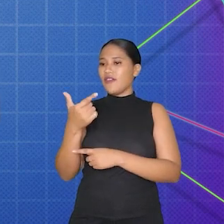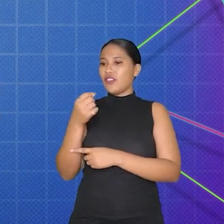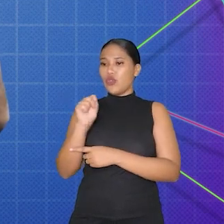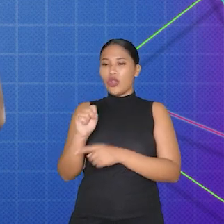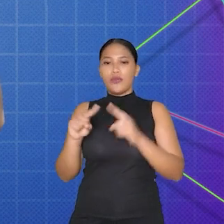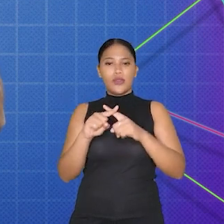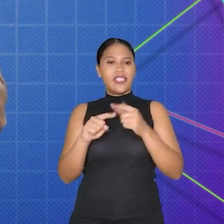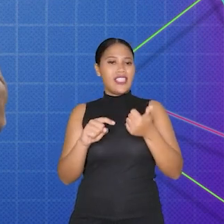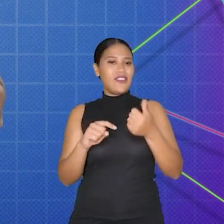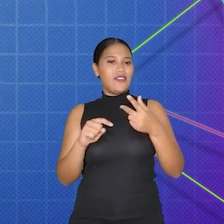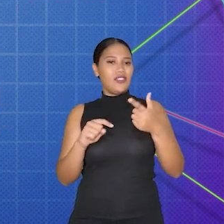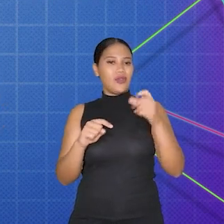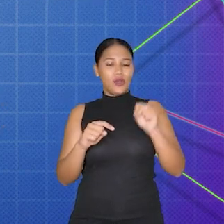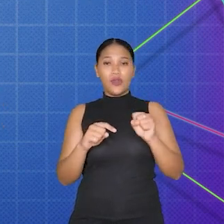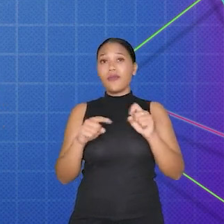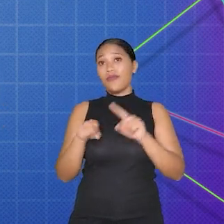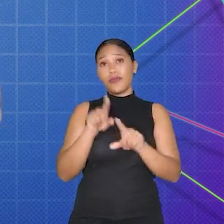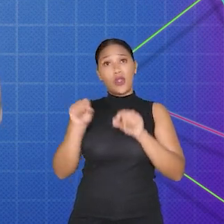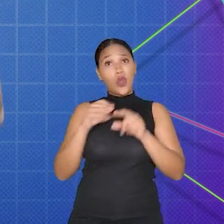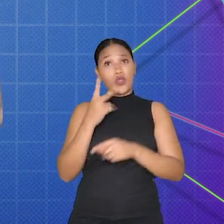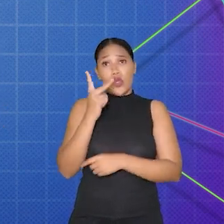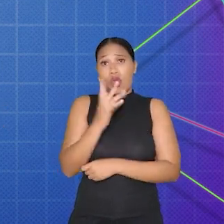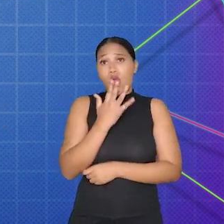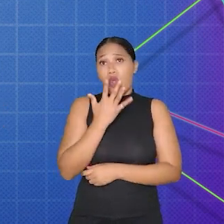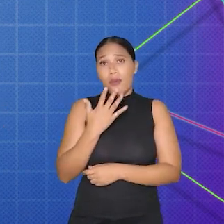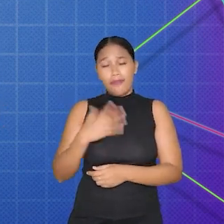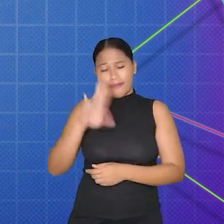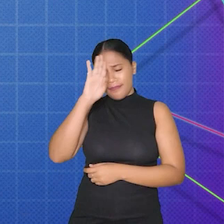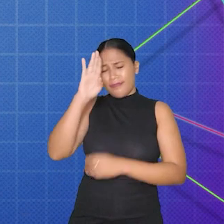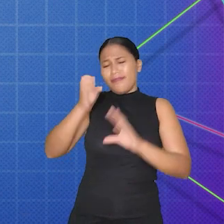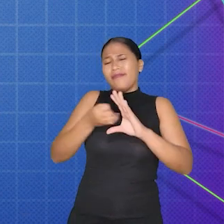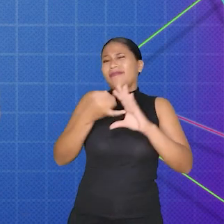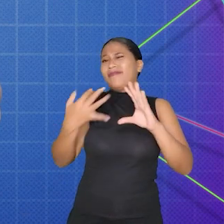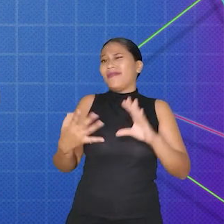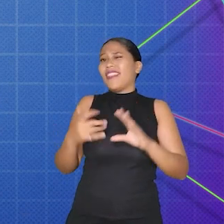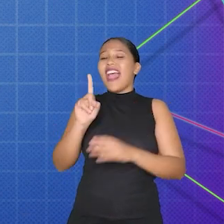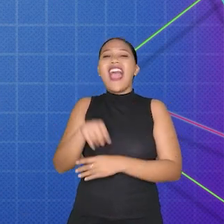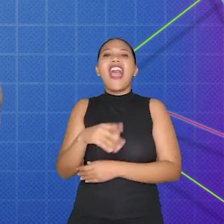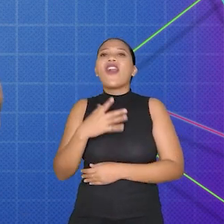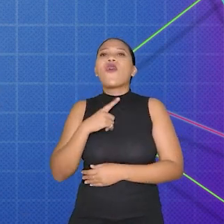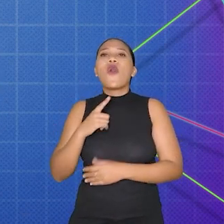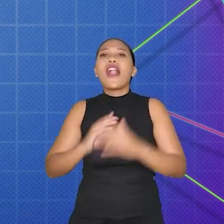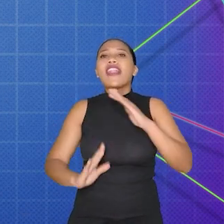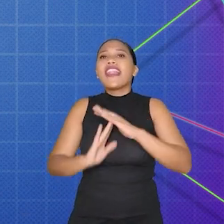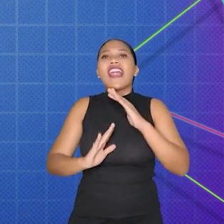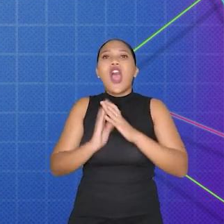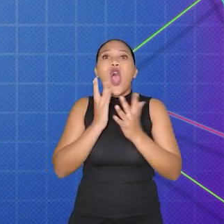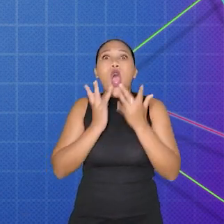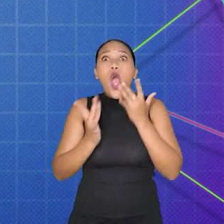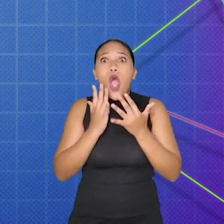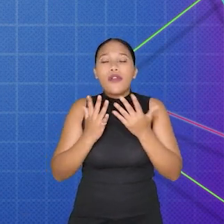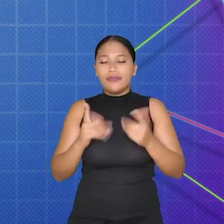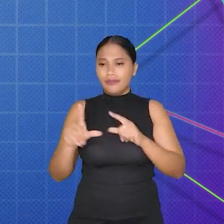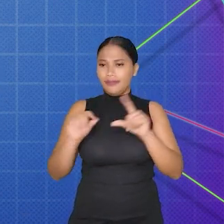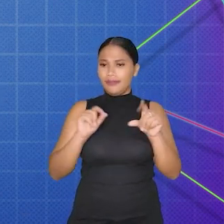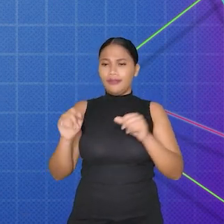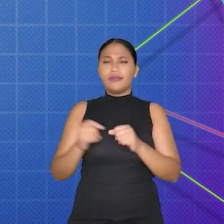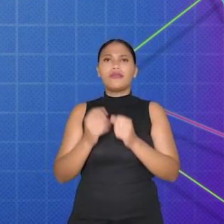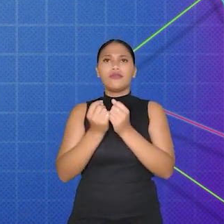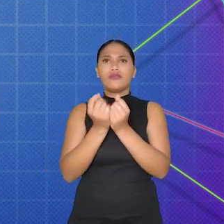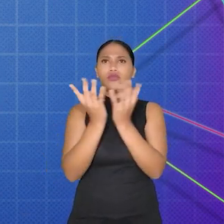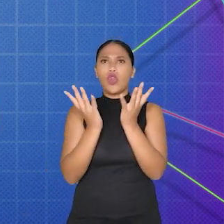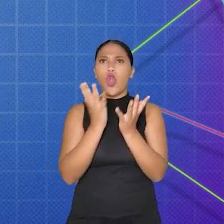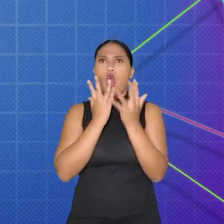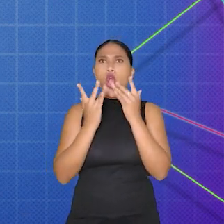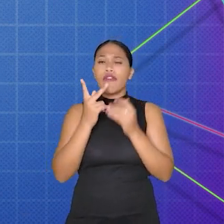128. Escolha suas cores. Uma das principais características da pixel art é o uso limitado de cores. Selecione